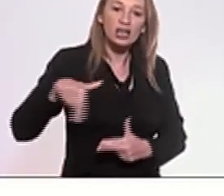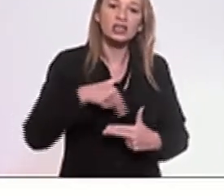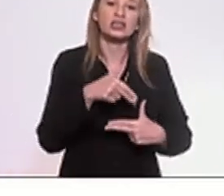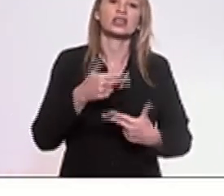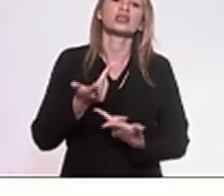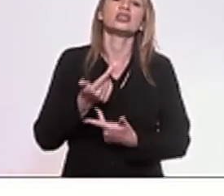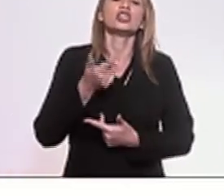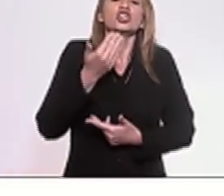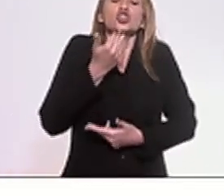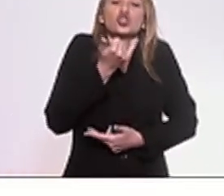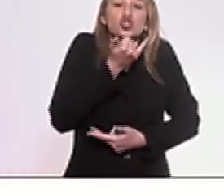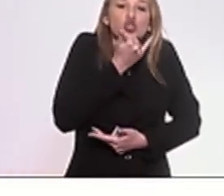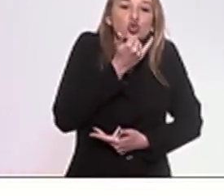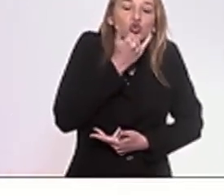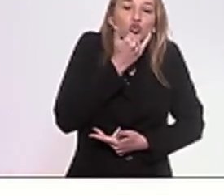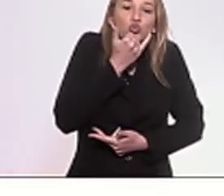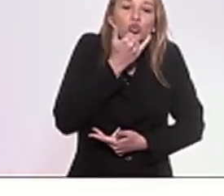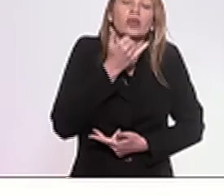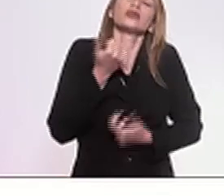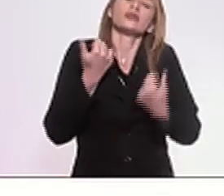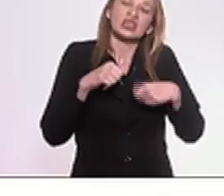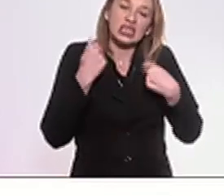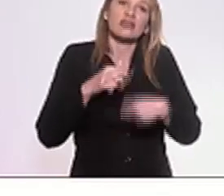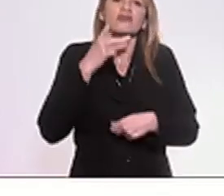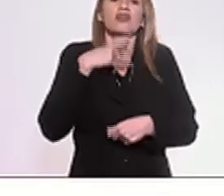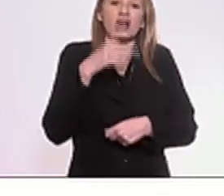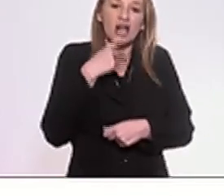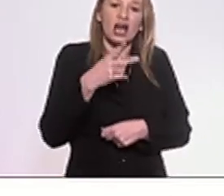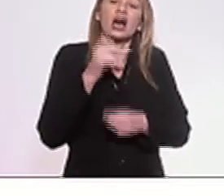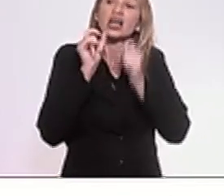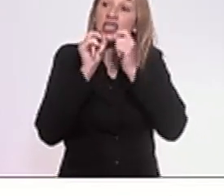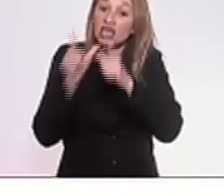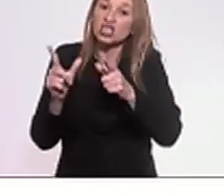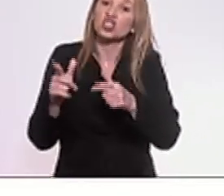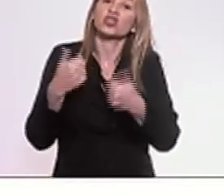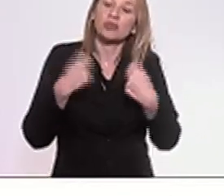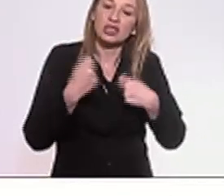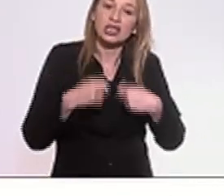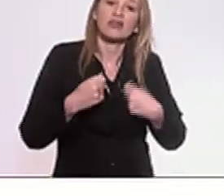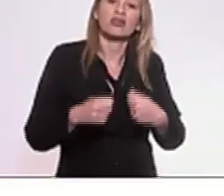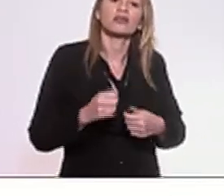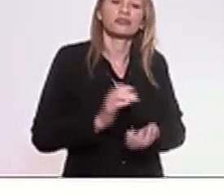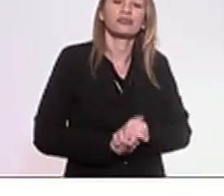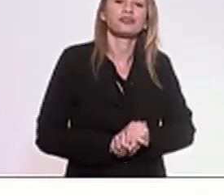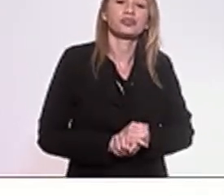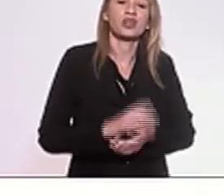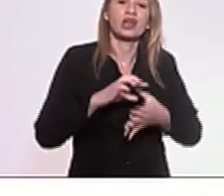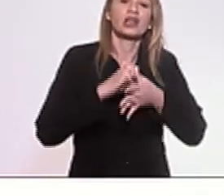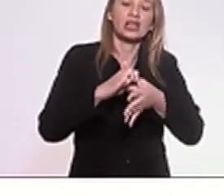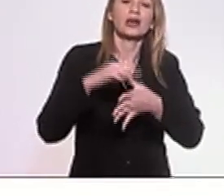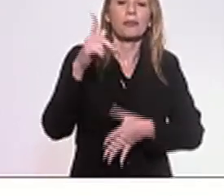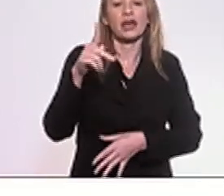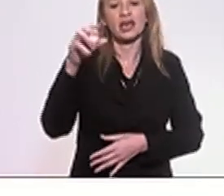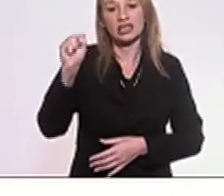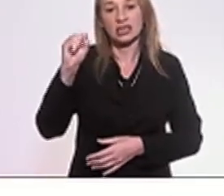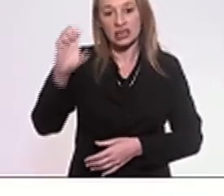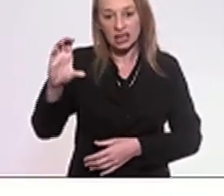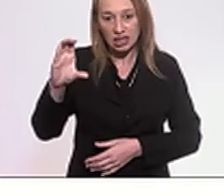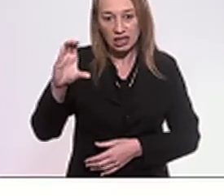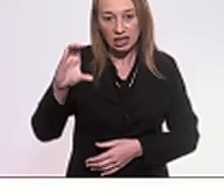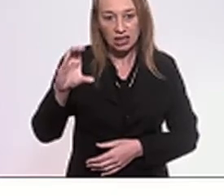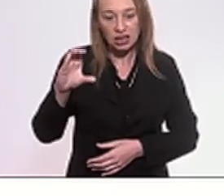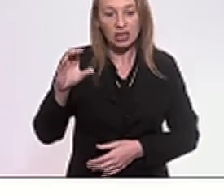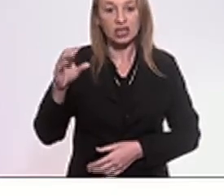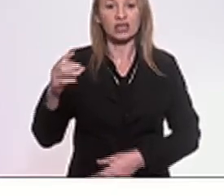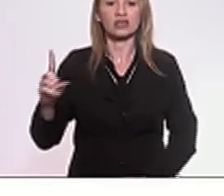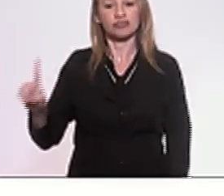Desculpa o desabafo, mas não poderia deixar de tecer críticas, porque, embora líder do PSC, me coloco